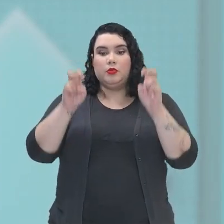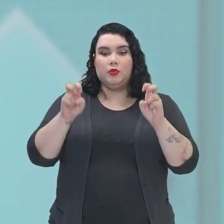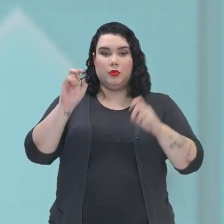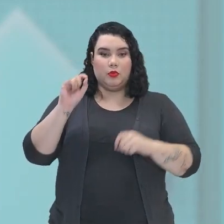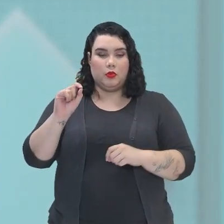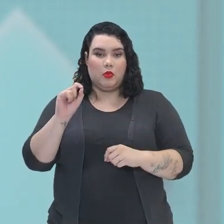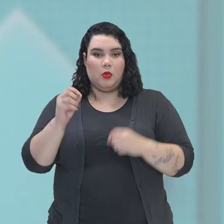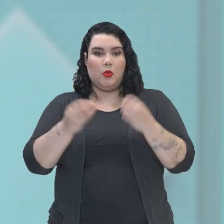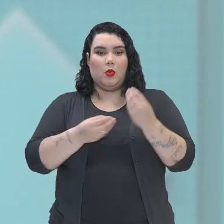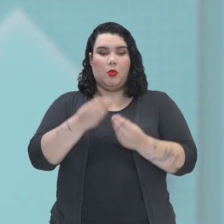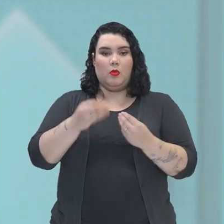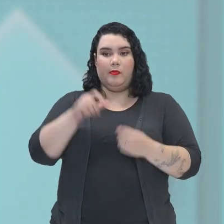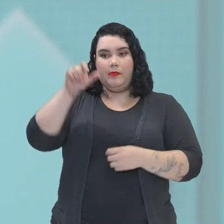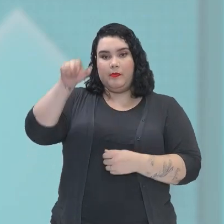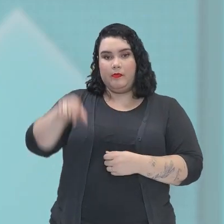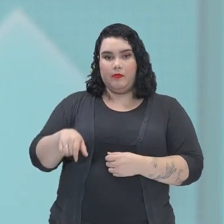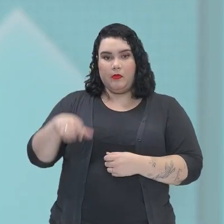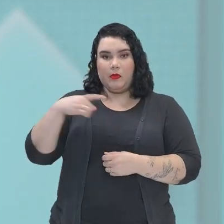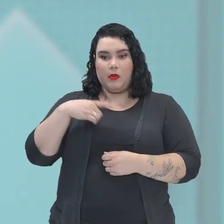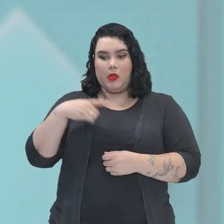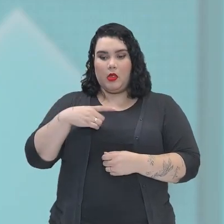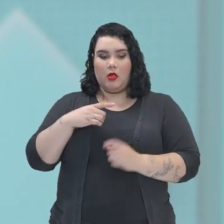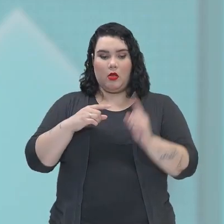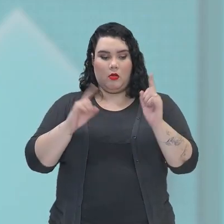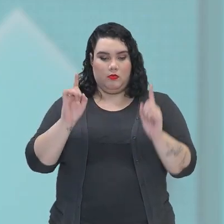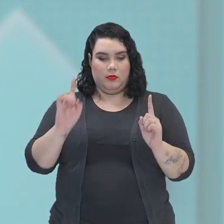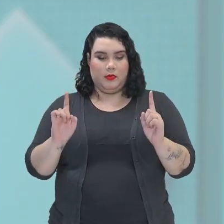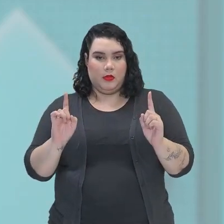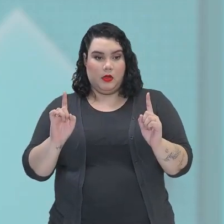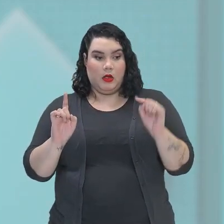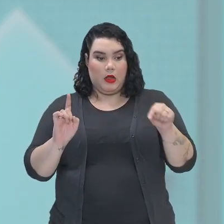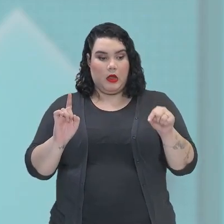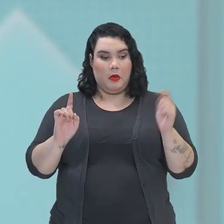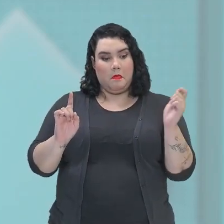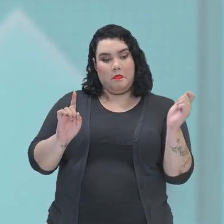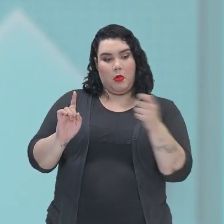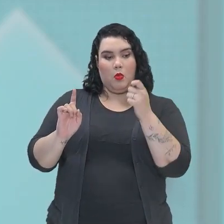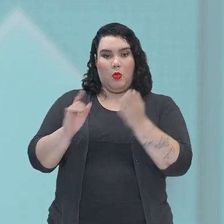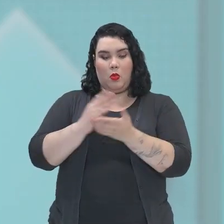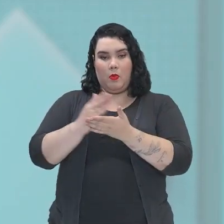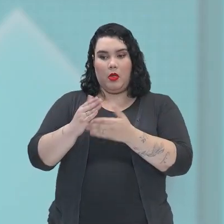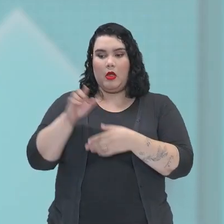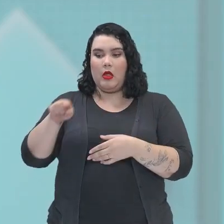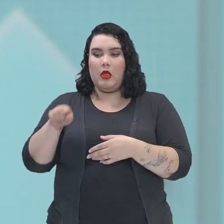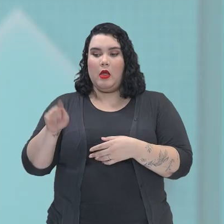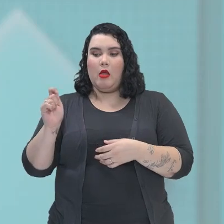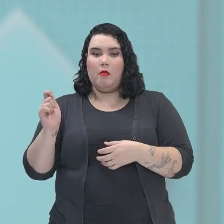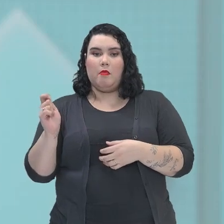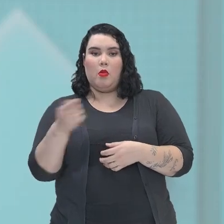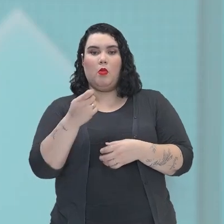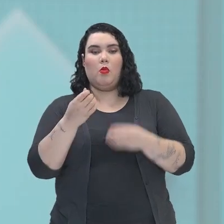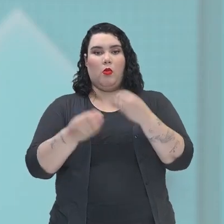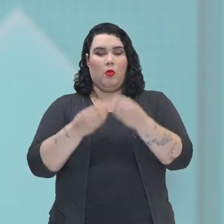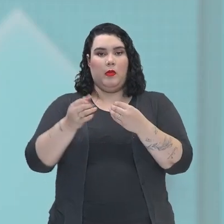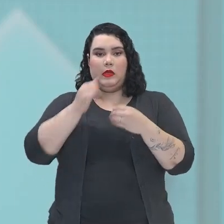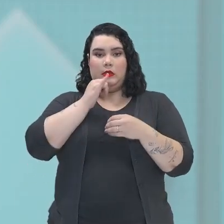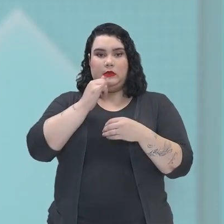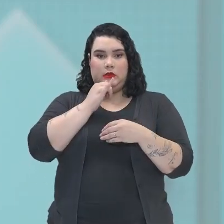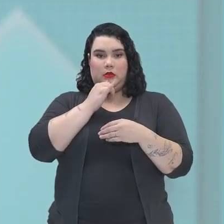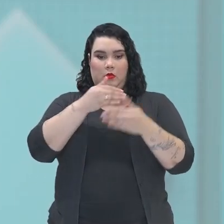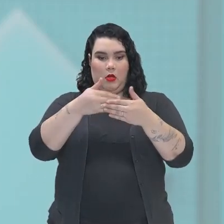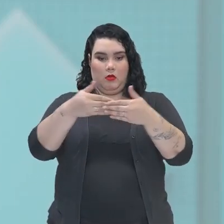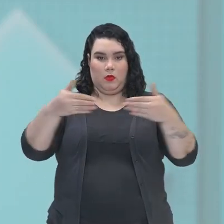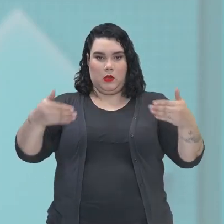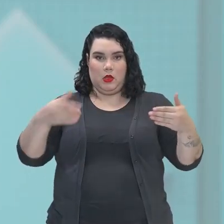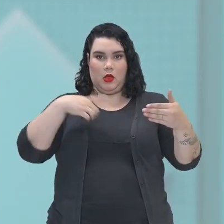que o jogador que está ali recebendo o saque ele tem que fazer. Então ele pode, no momento que a bola vem e toca